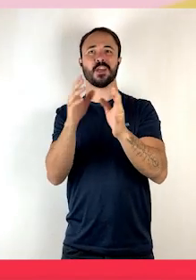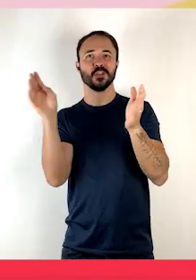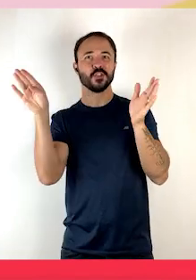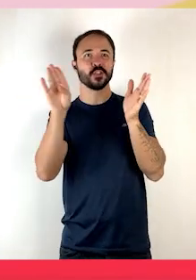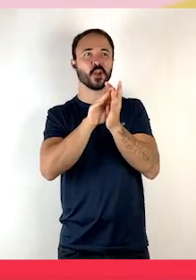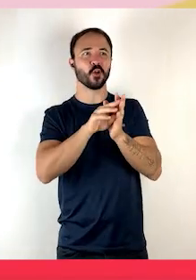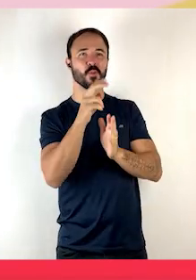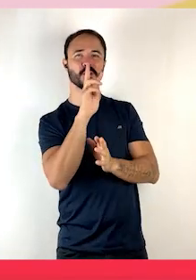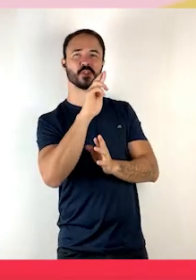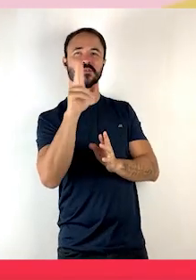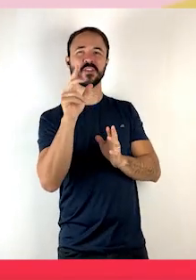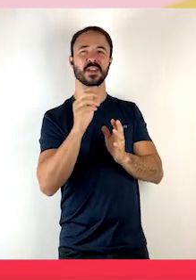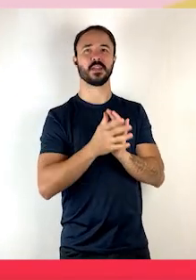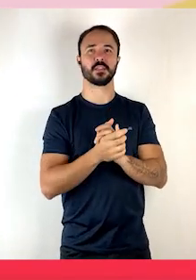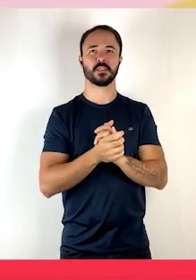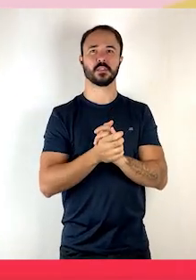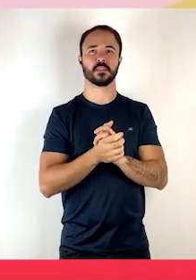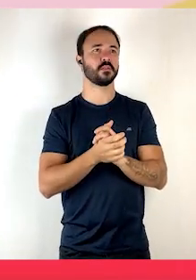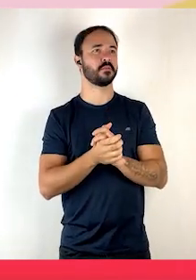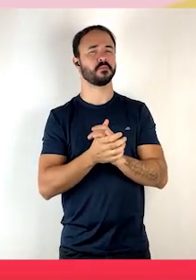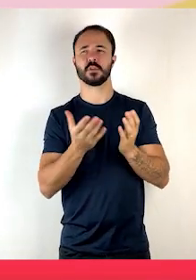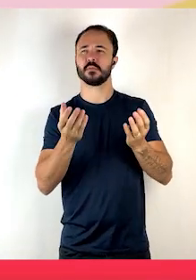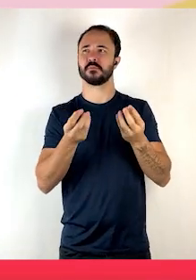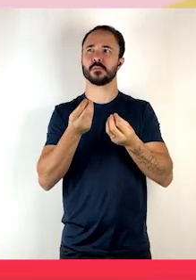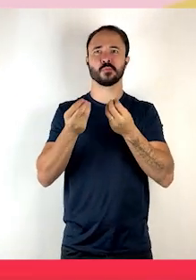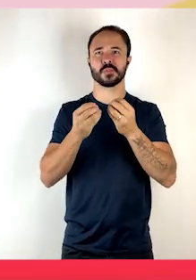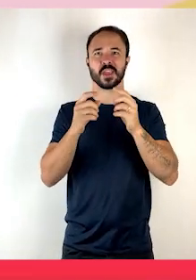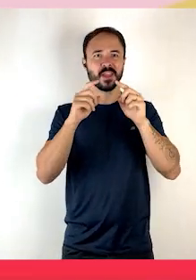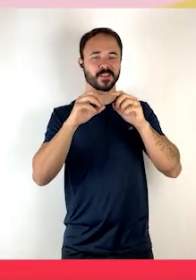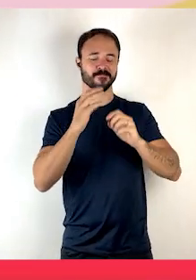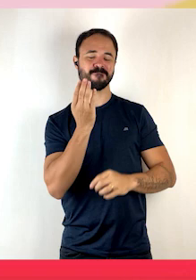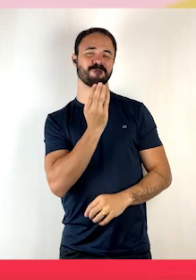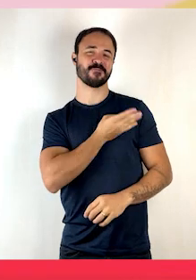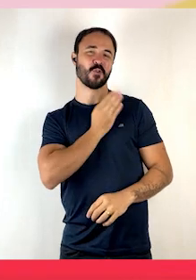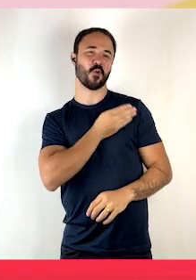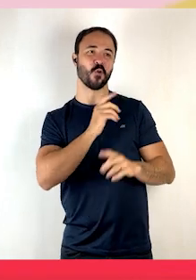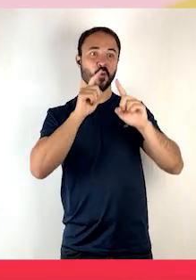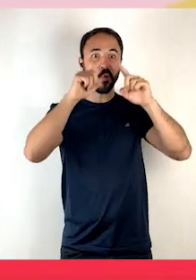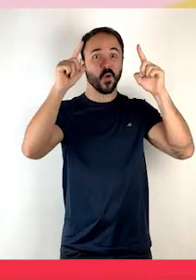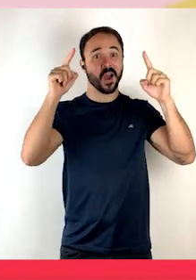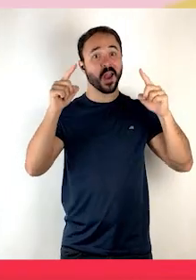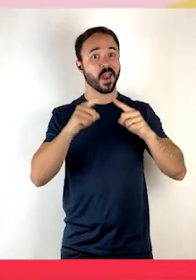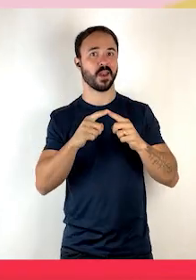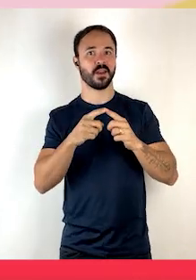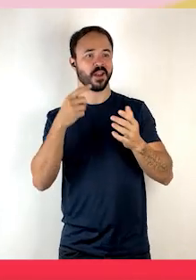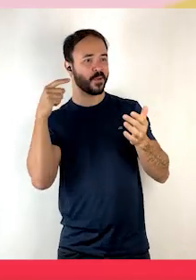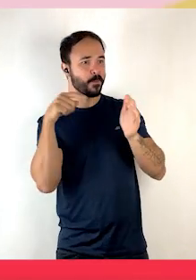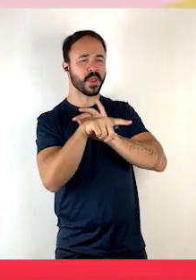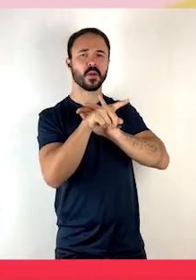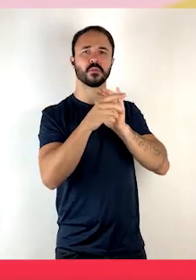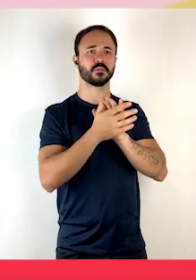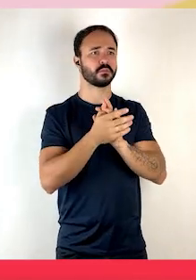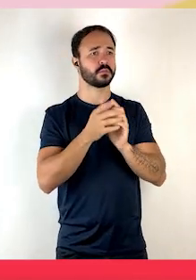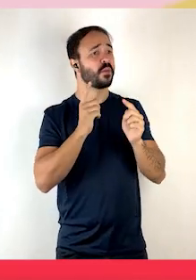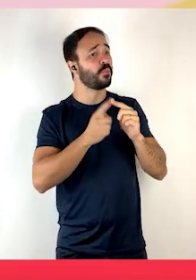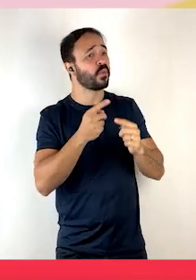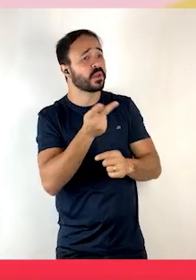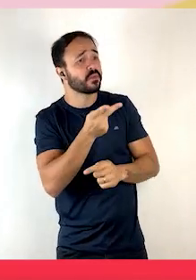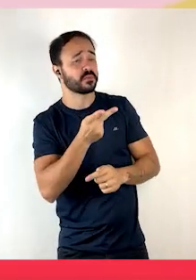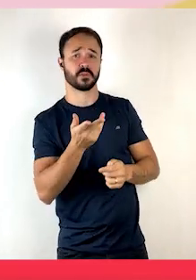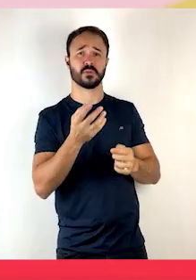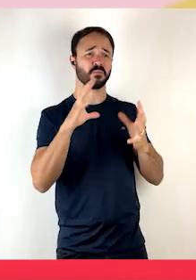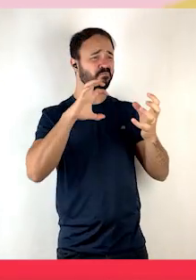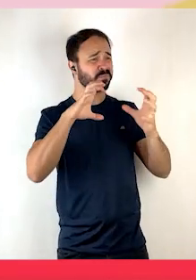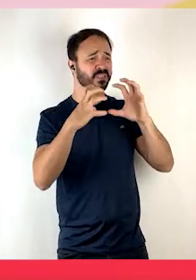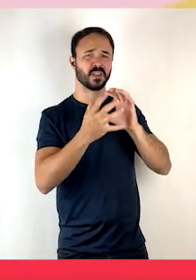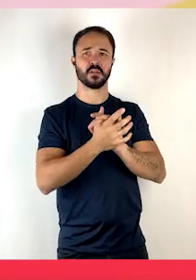forma diferente, a forma do amor, um lindo coração, e perguntou: "Mas por que vocês estão brigando desse